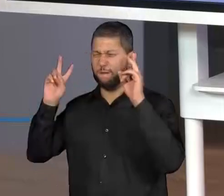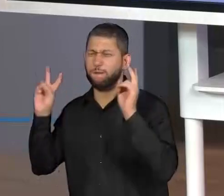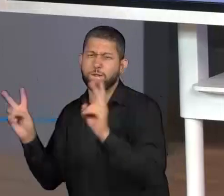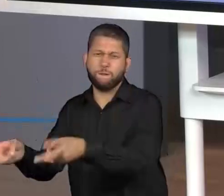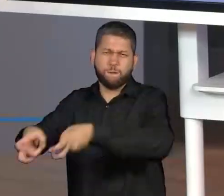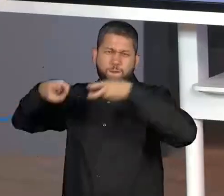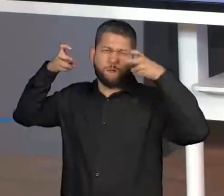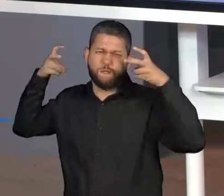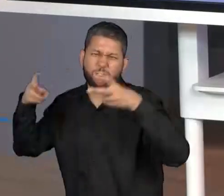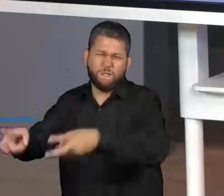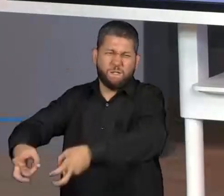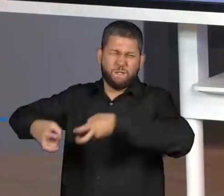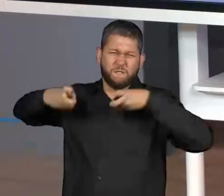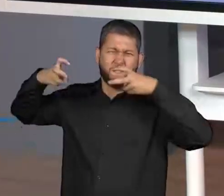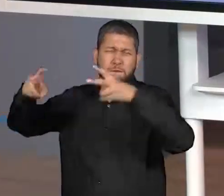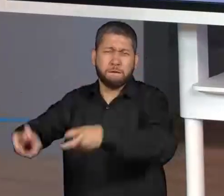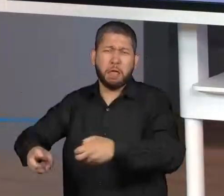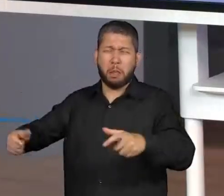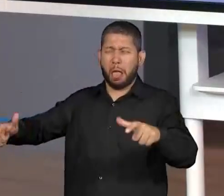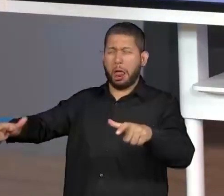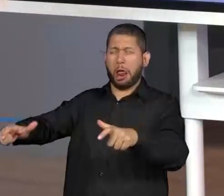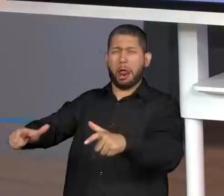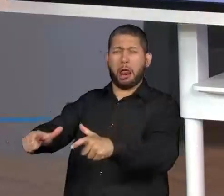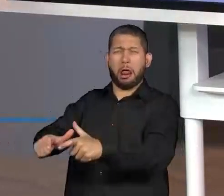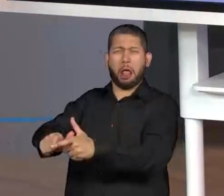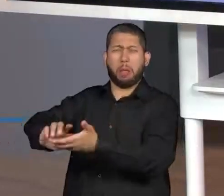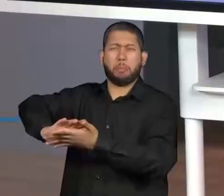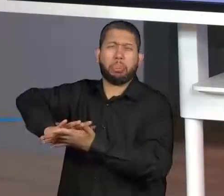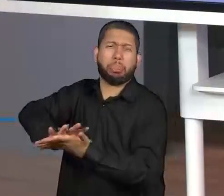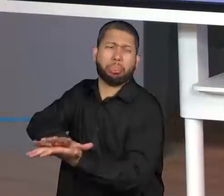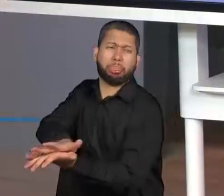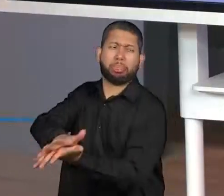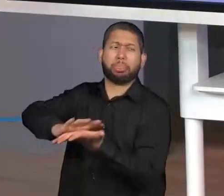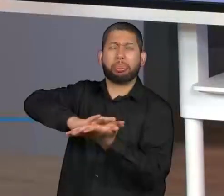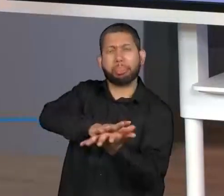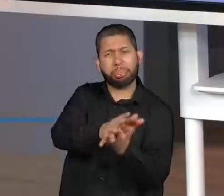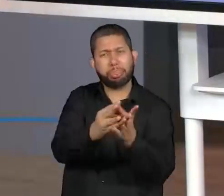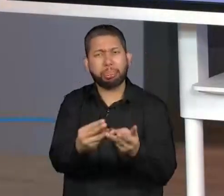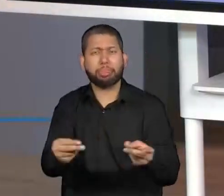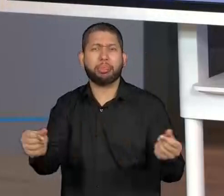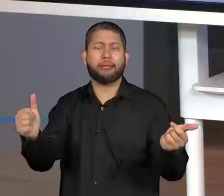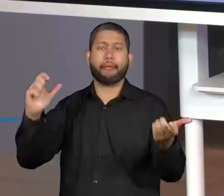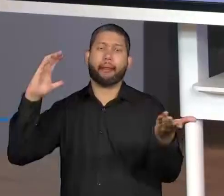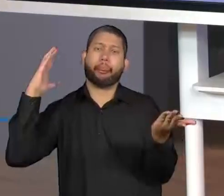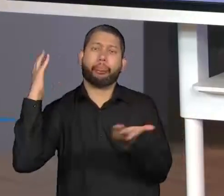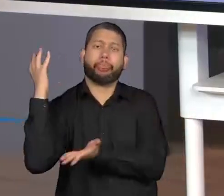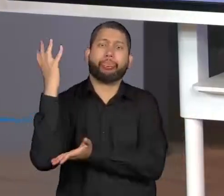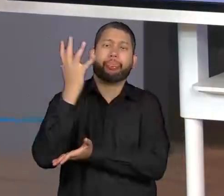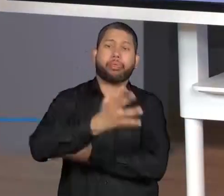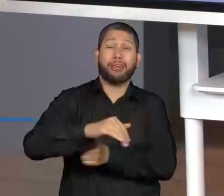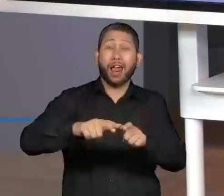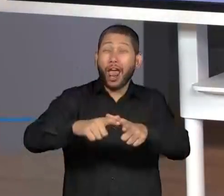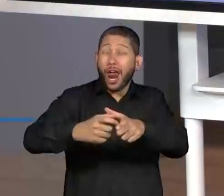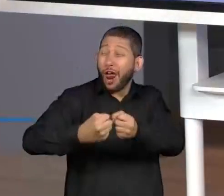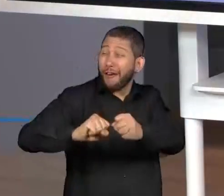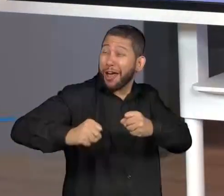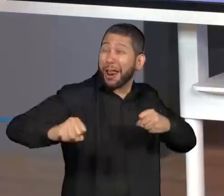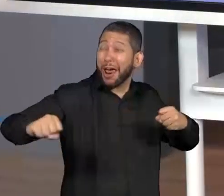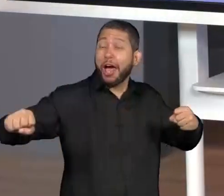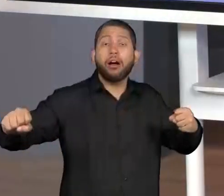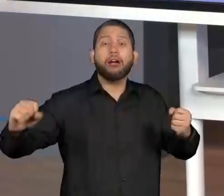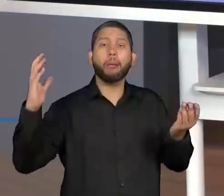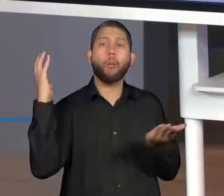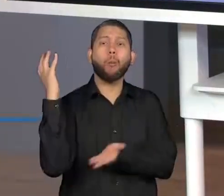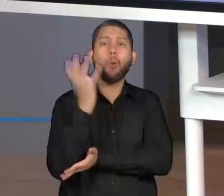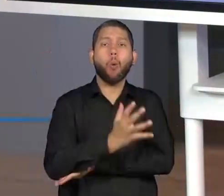que vão e fazem extrações muito grandes aí e acabam desmatando uma área muito grande de alguma